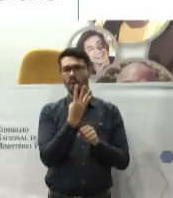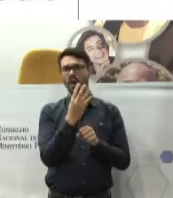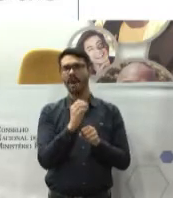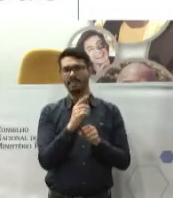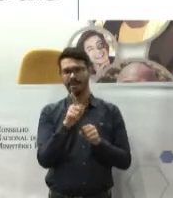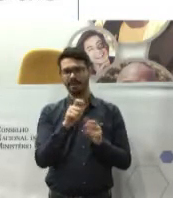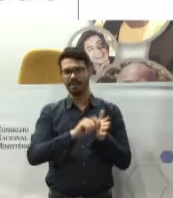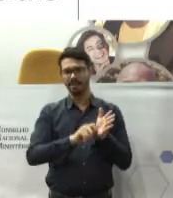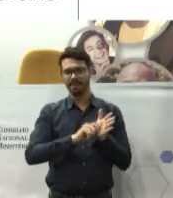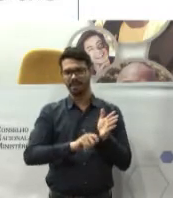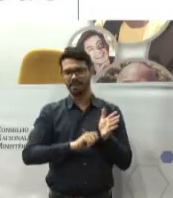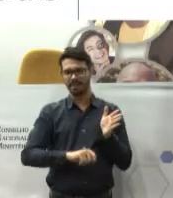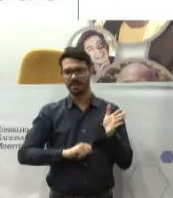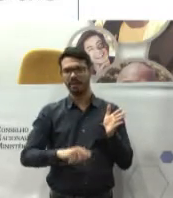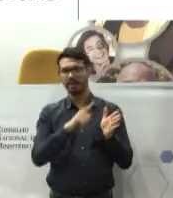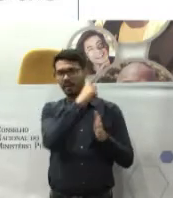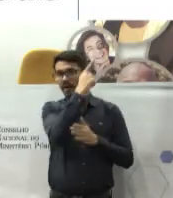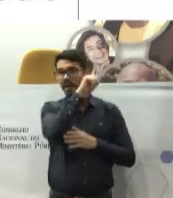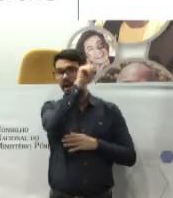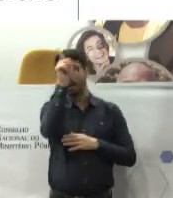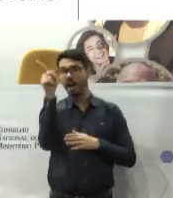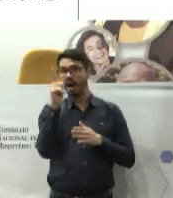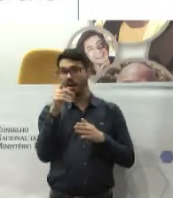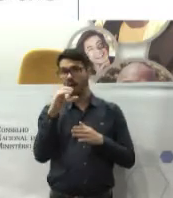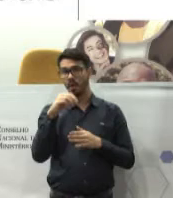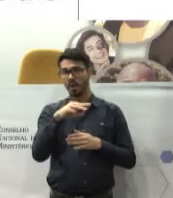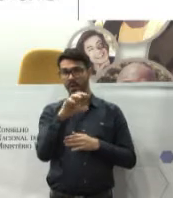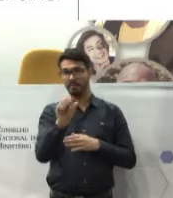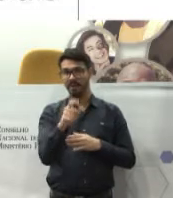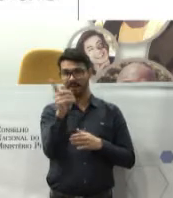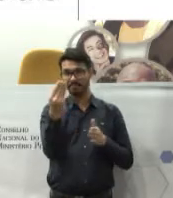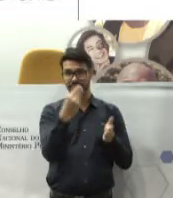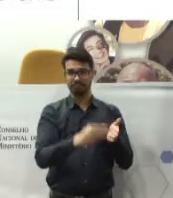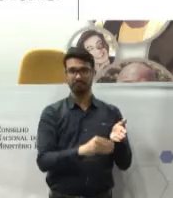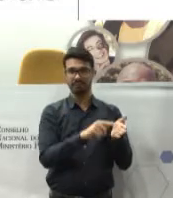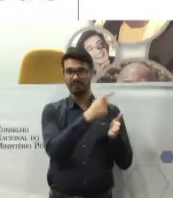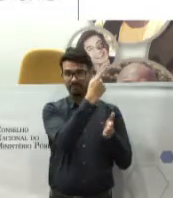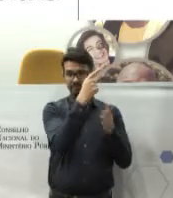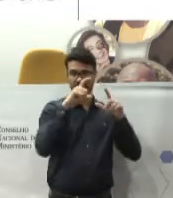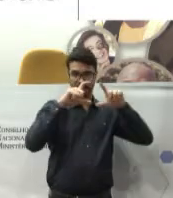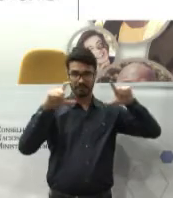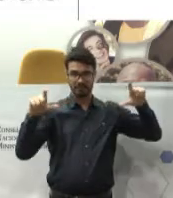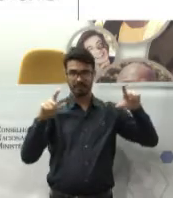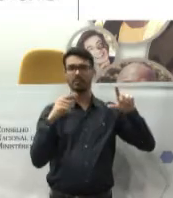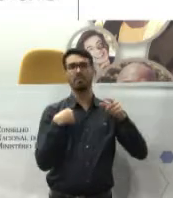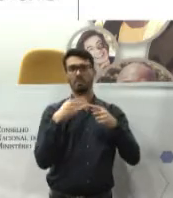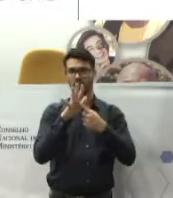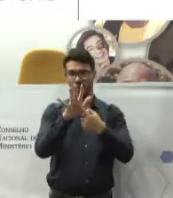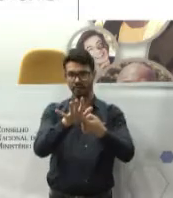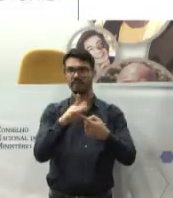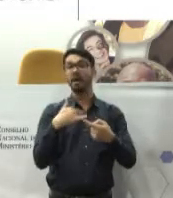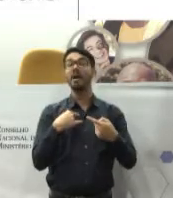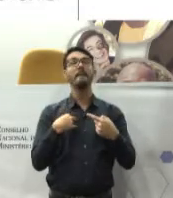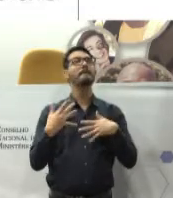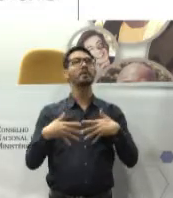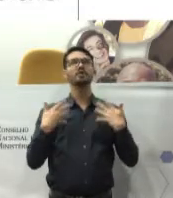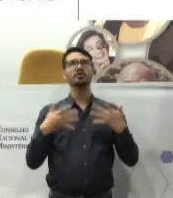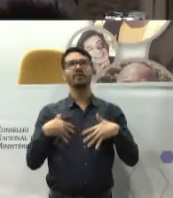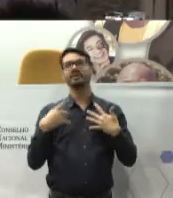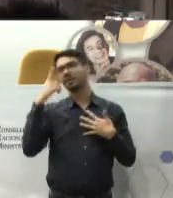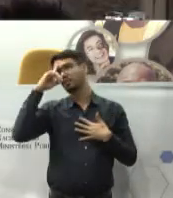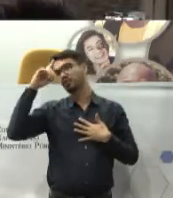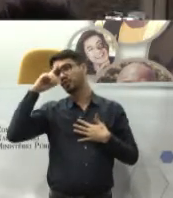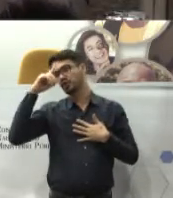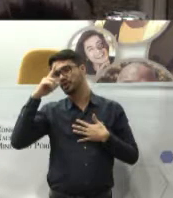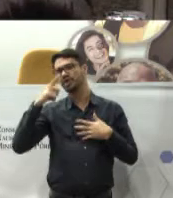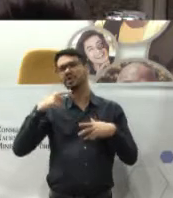ata, surge Astana, e ele diz assim, no trecho que me cabe apenas reproduzir, como para mim, como motivação, certamente para os